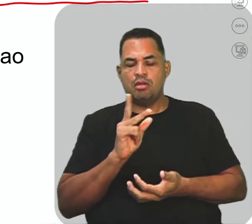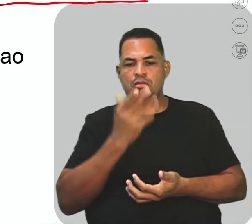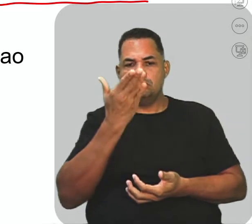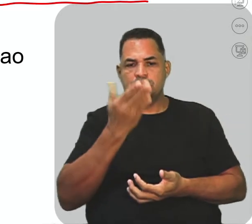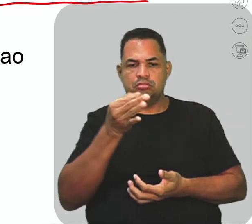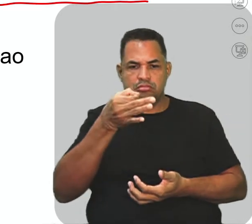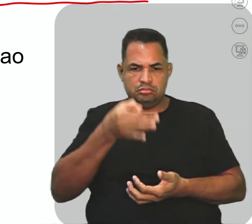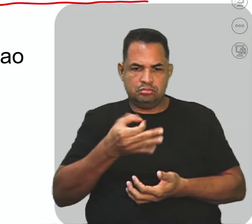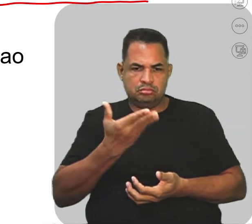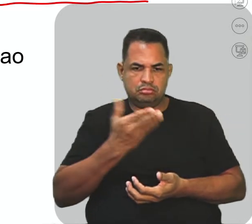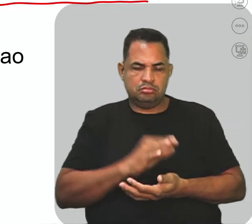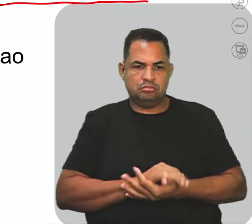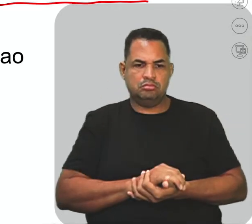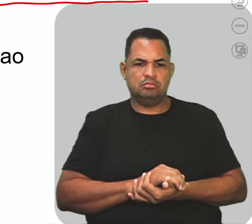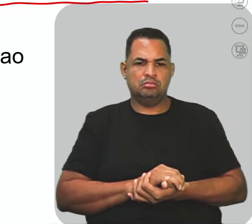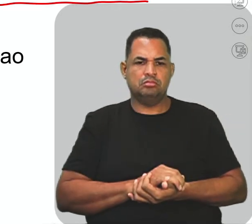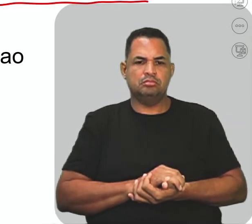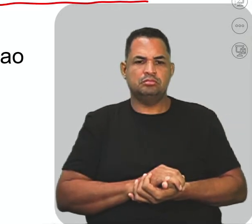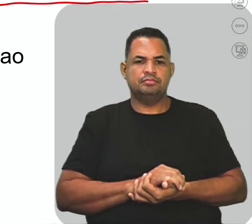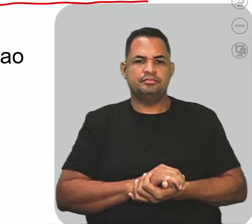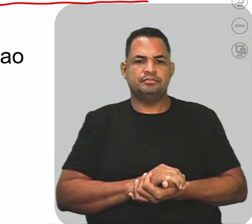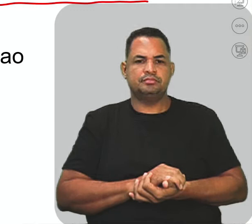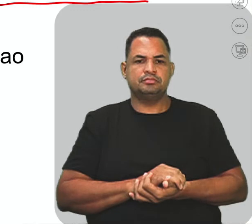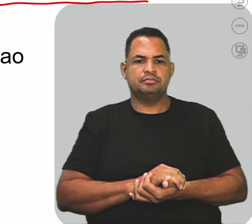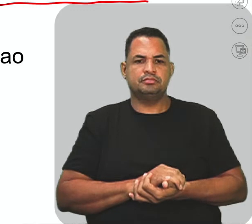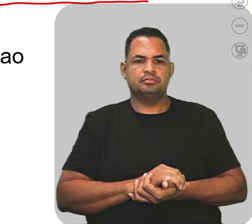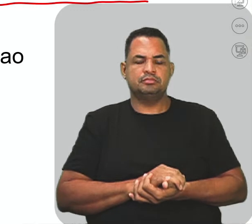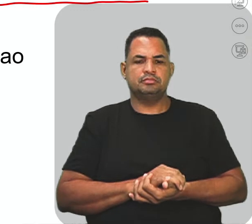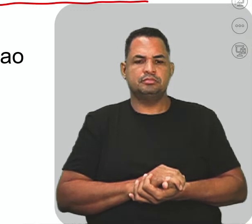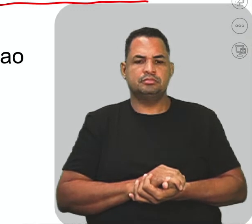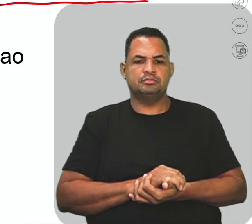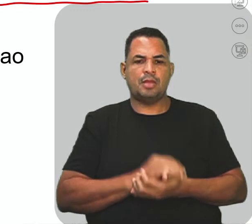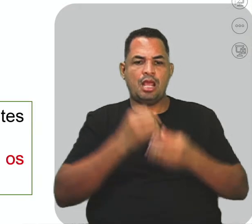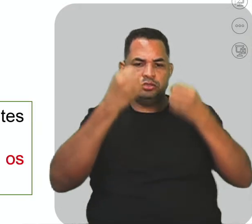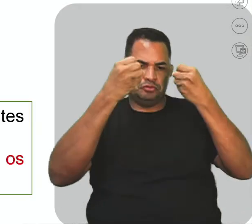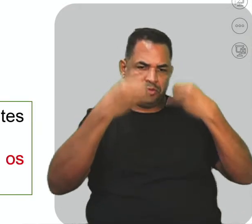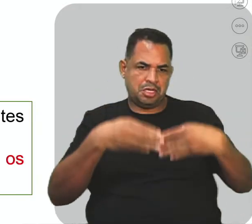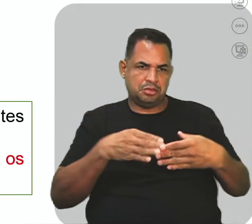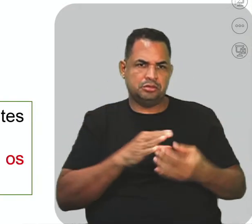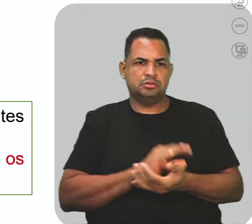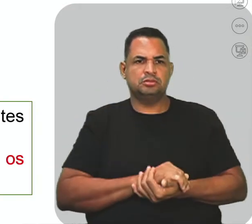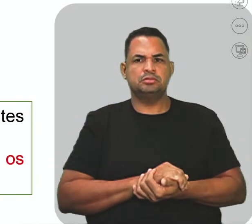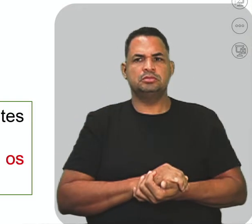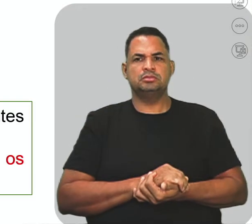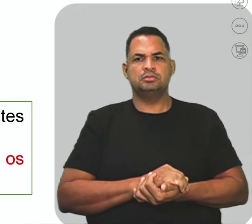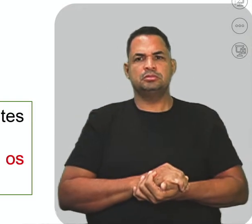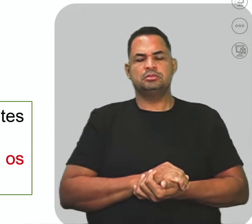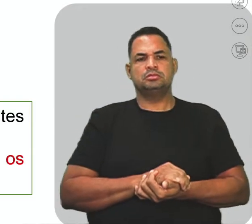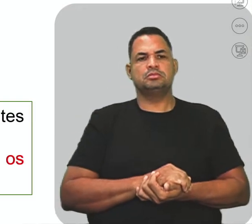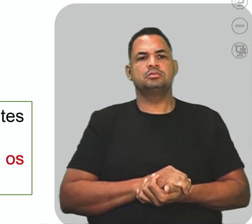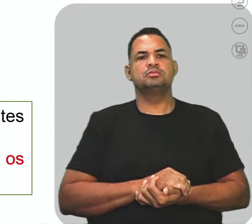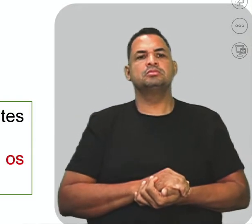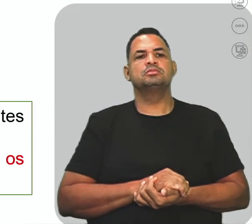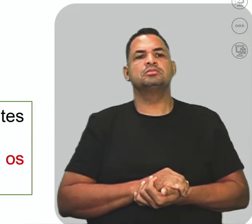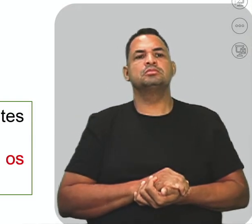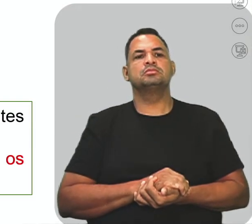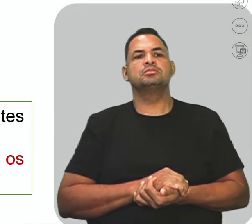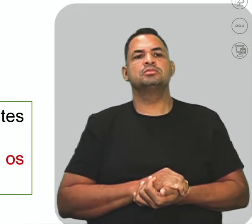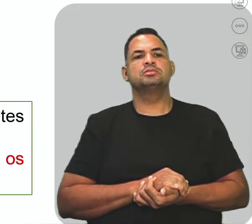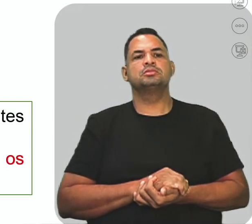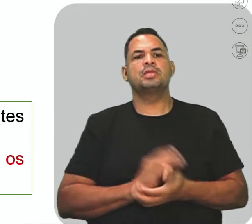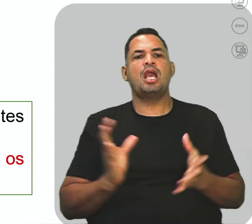caso, oração coordenada, sindética explicativa. Vamos avançar? As